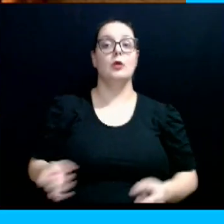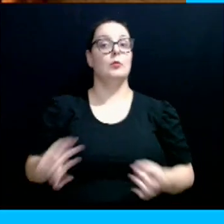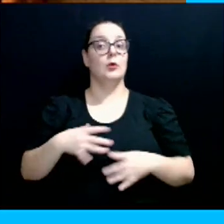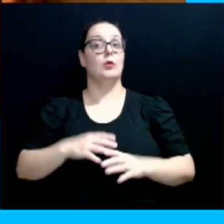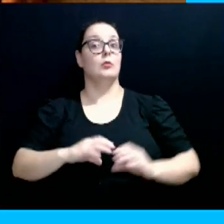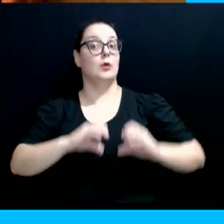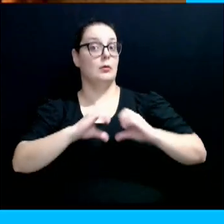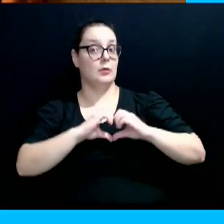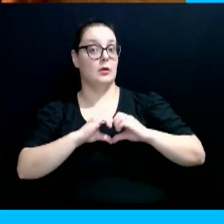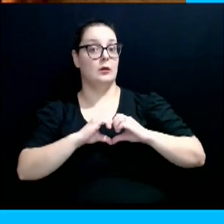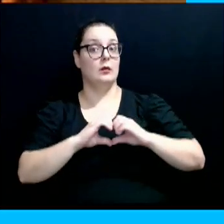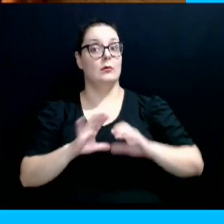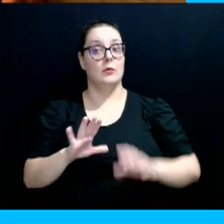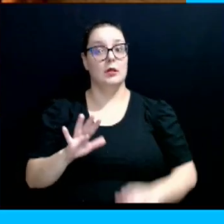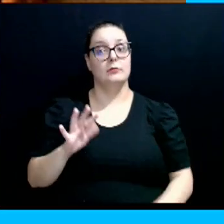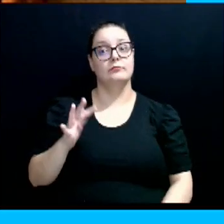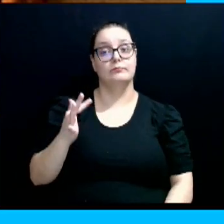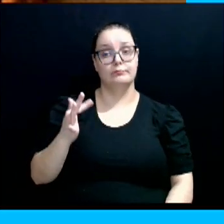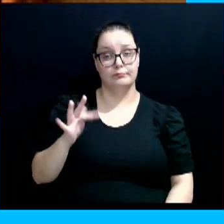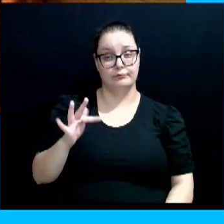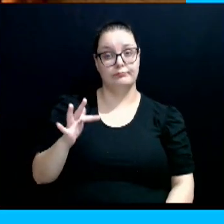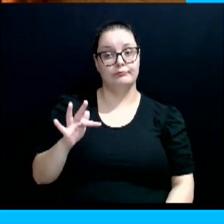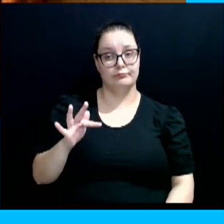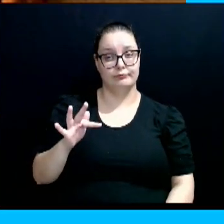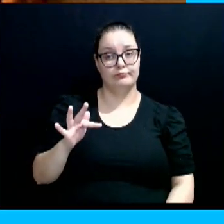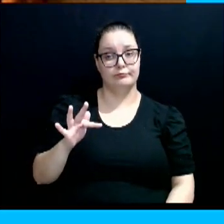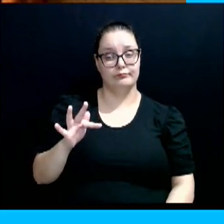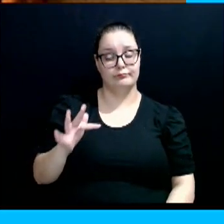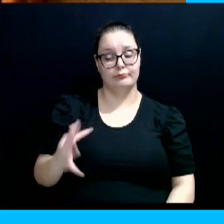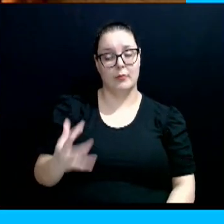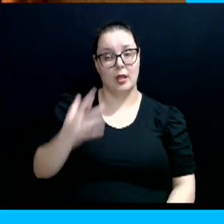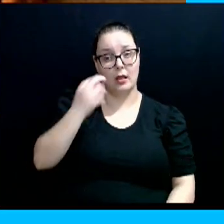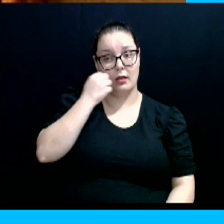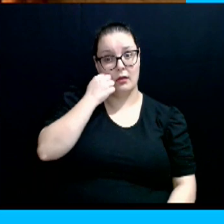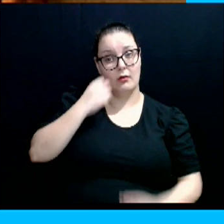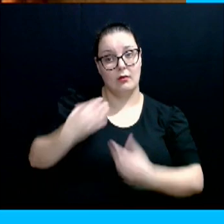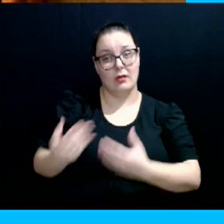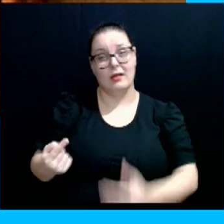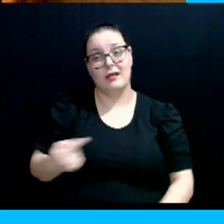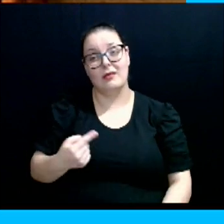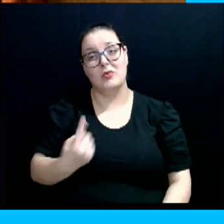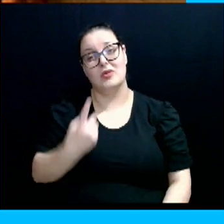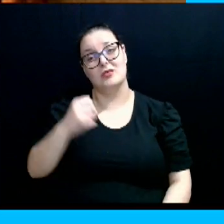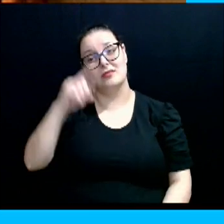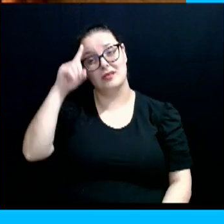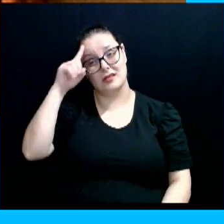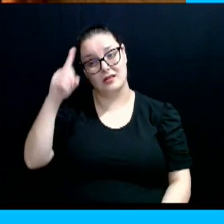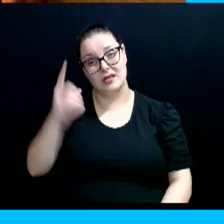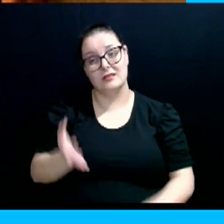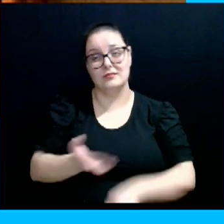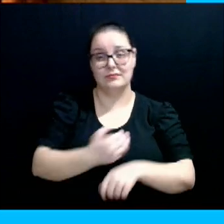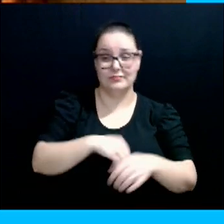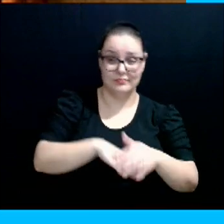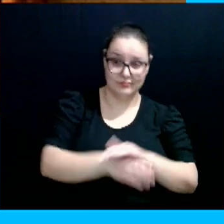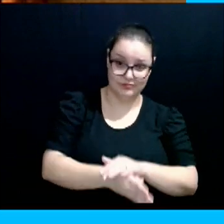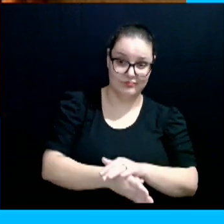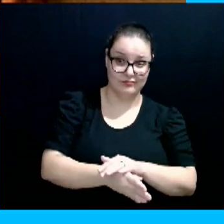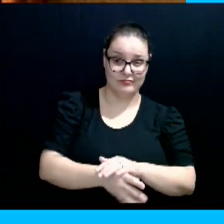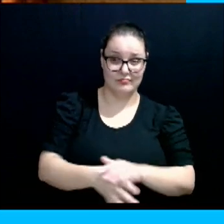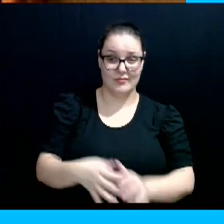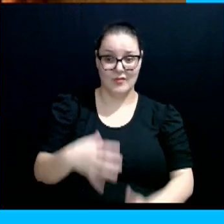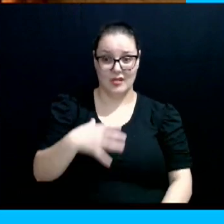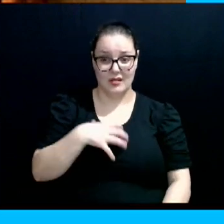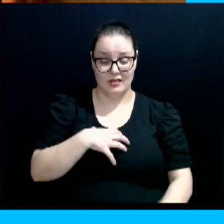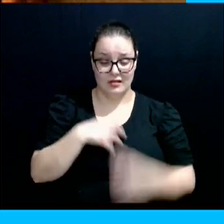uma ferida. Ele foi adotado e devolvido em menos de 10 dias, antes de se acostumar, e isso o deixou tímido e